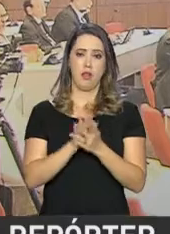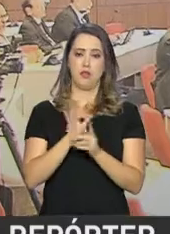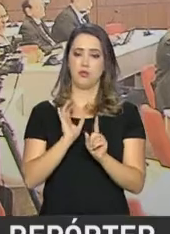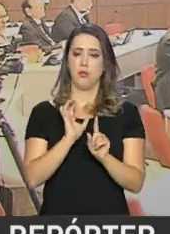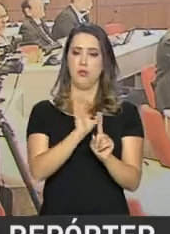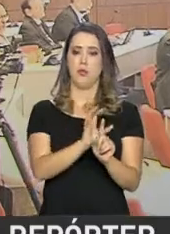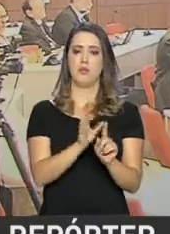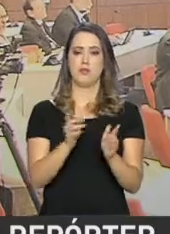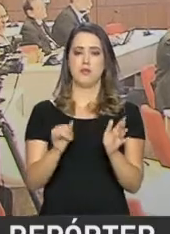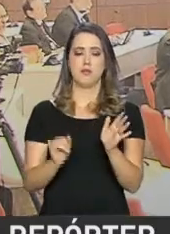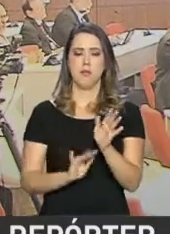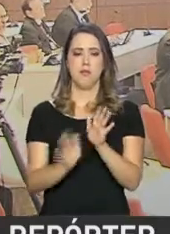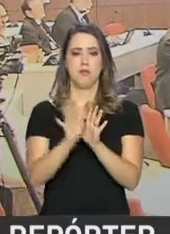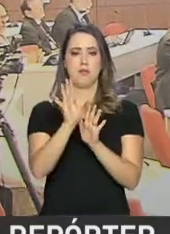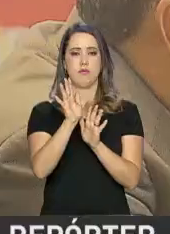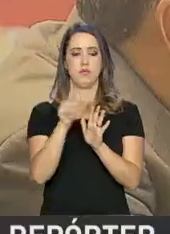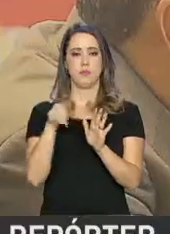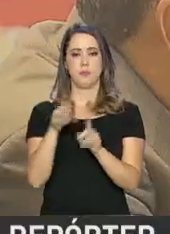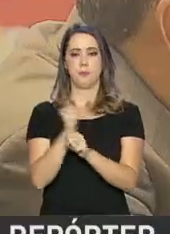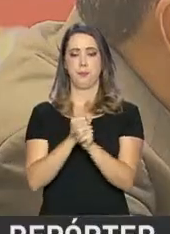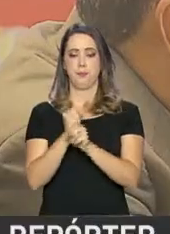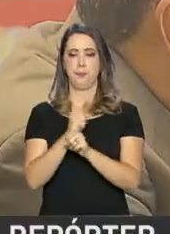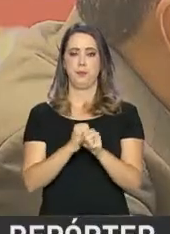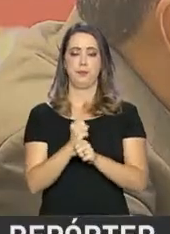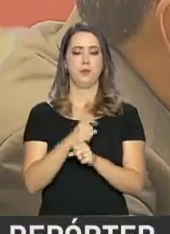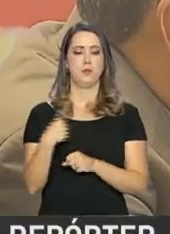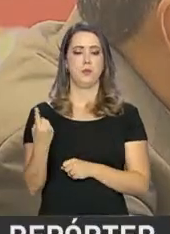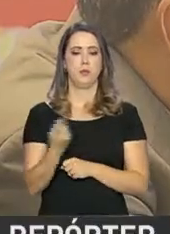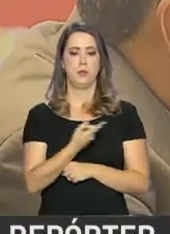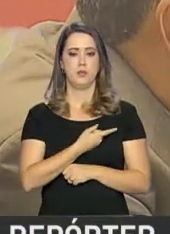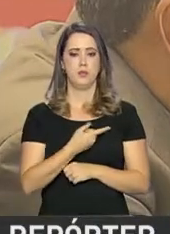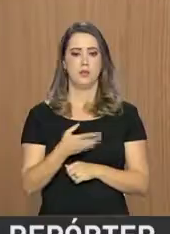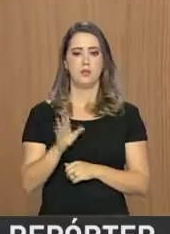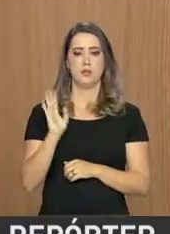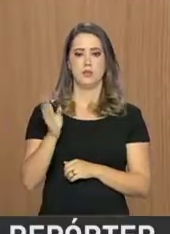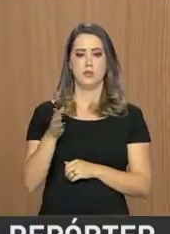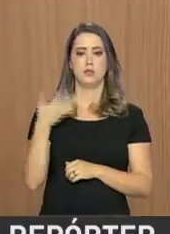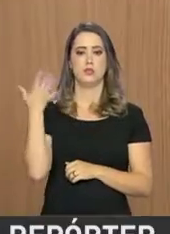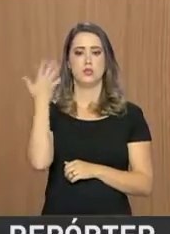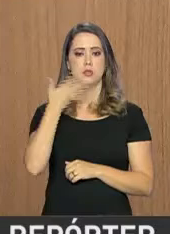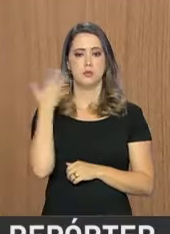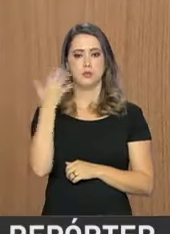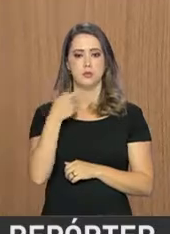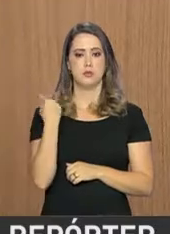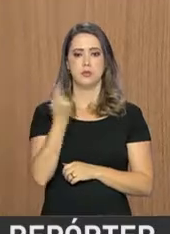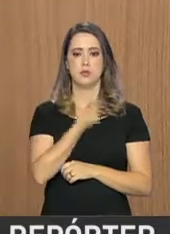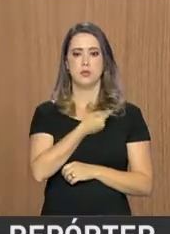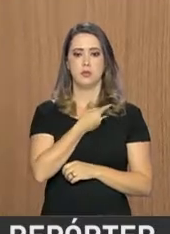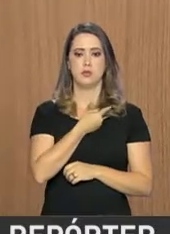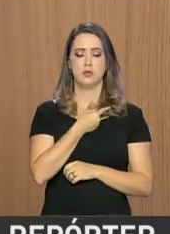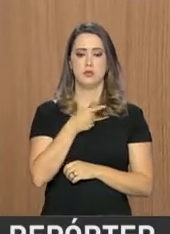meta de 2018 aqui deixamos claro que